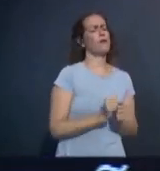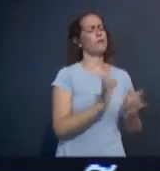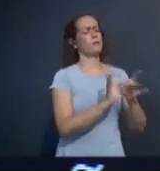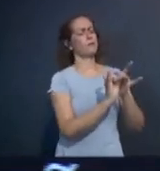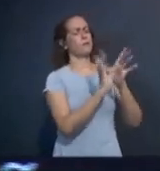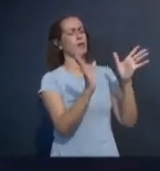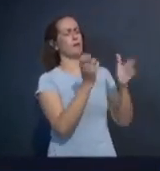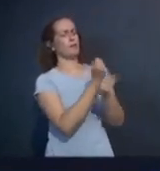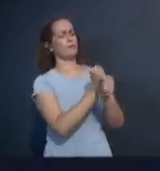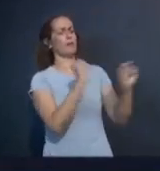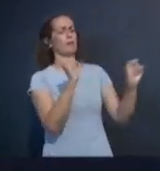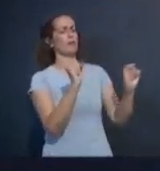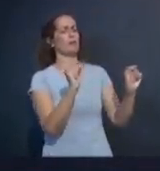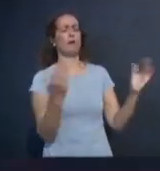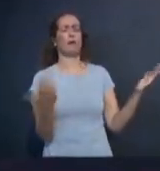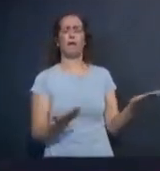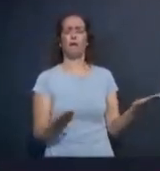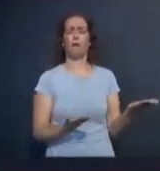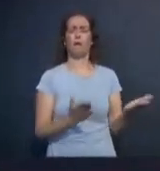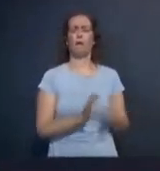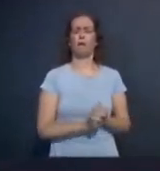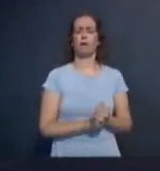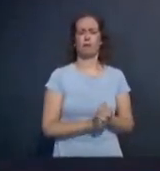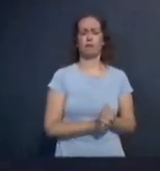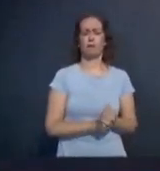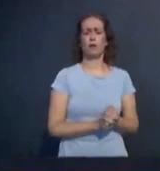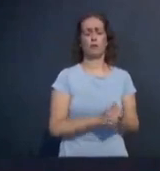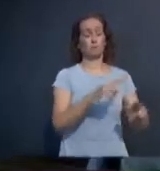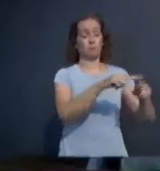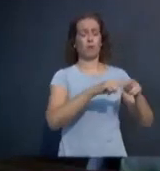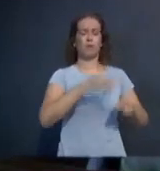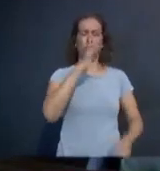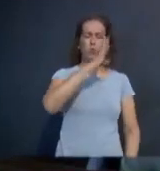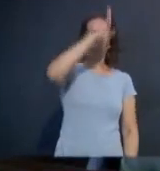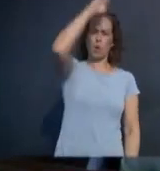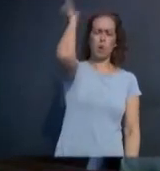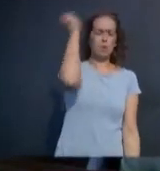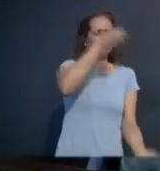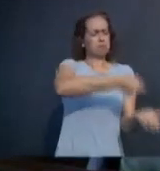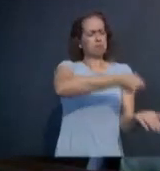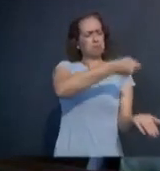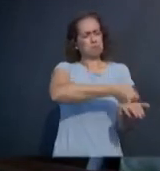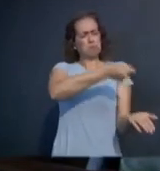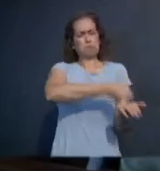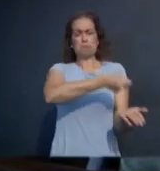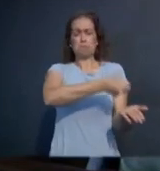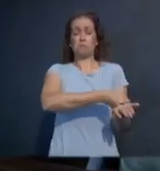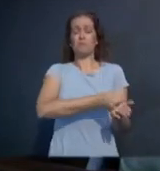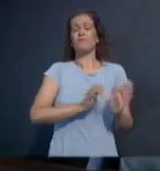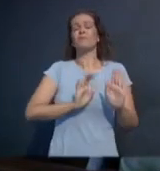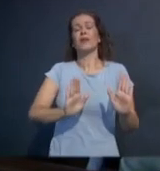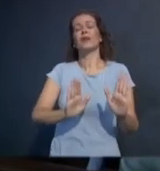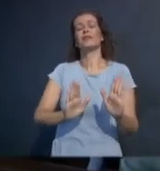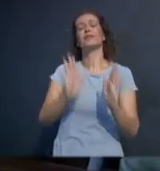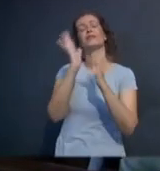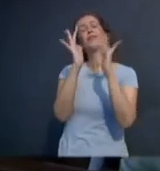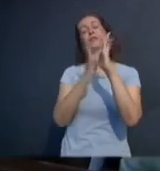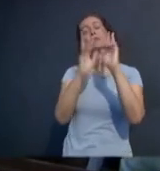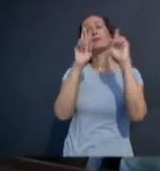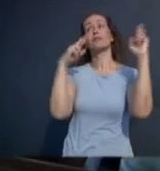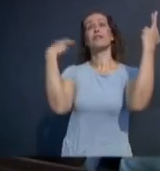cativeiro, não mais agora do Egito, mas do cativeiro romano. E Jesus veio com um reino tão